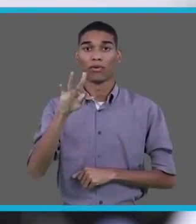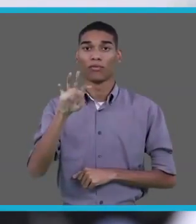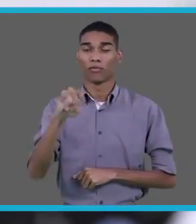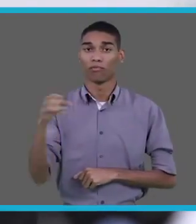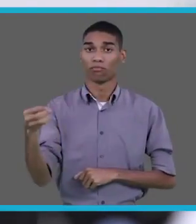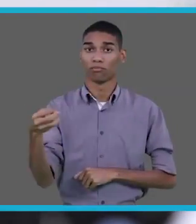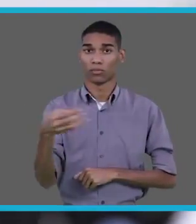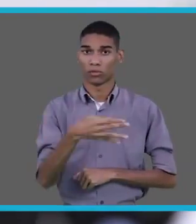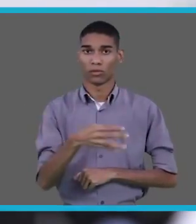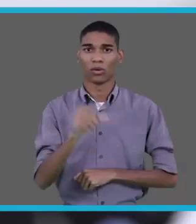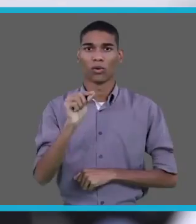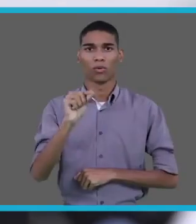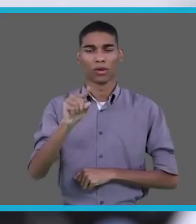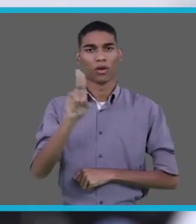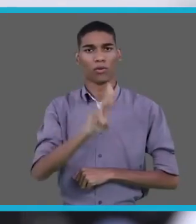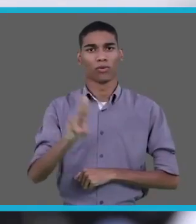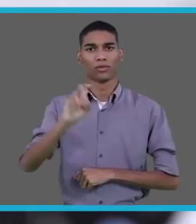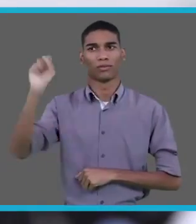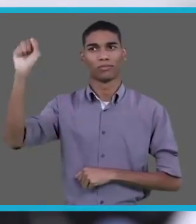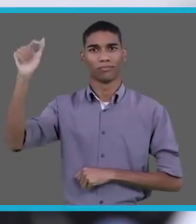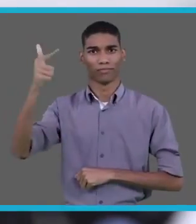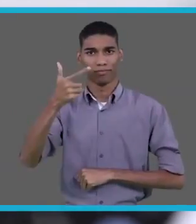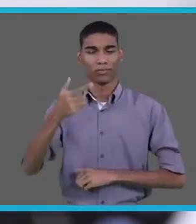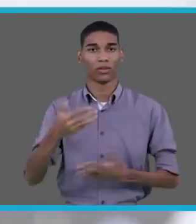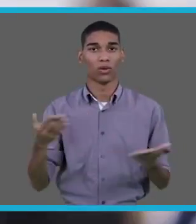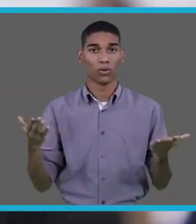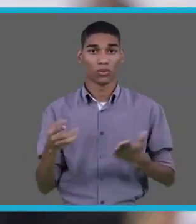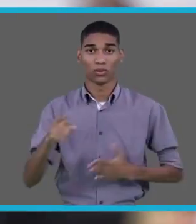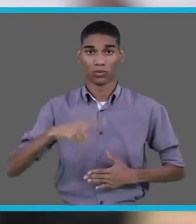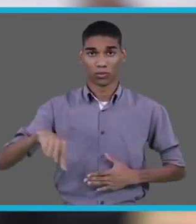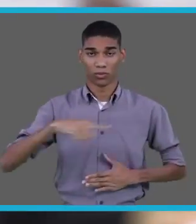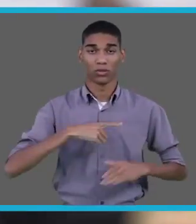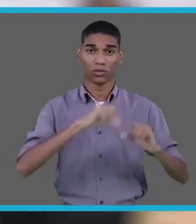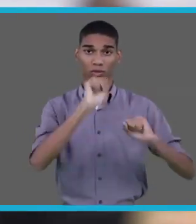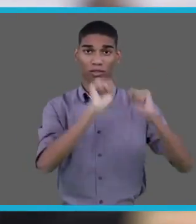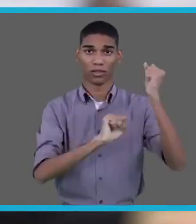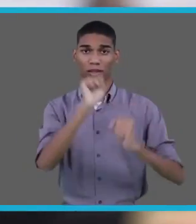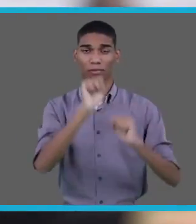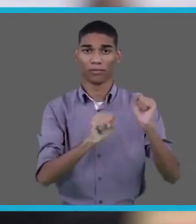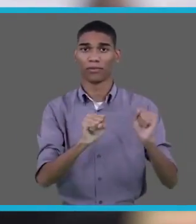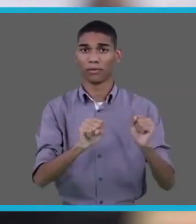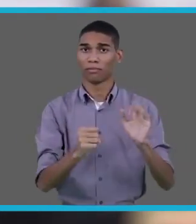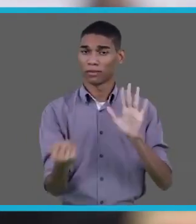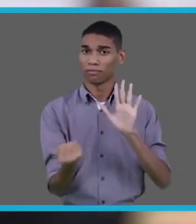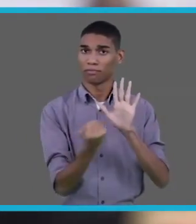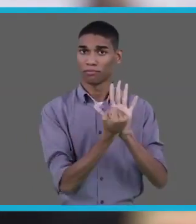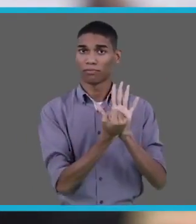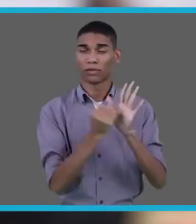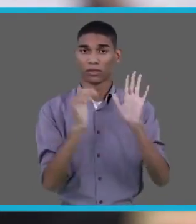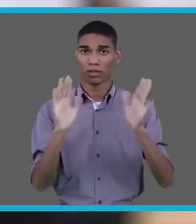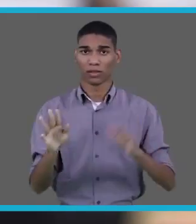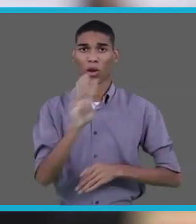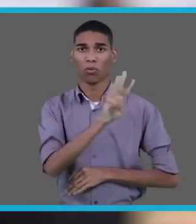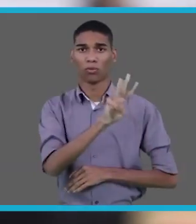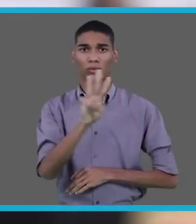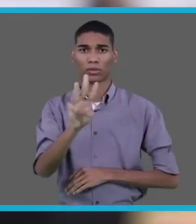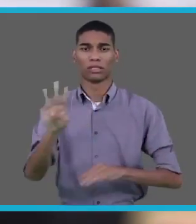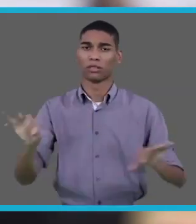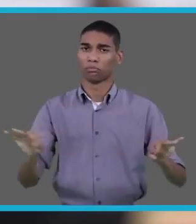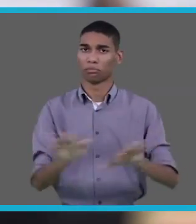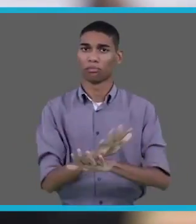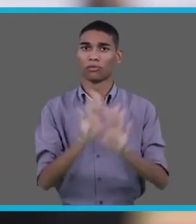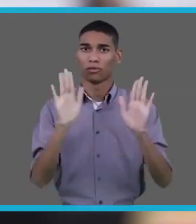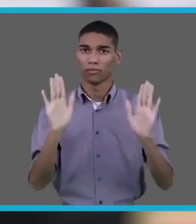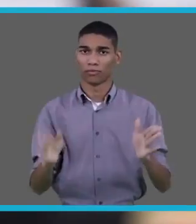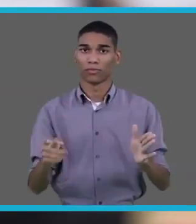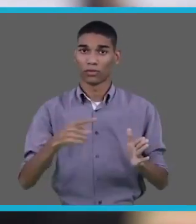e inesgotável, que é a luz do sol, que é a energia solar. Nós já estamos com a empresa registrada, um site